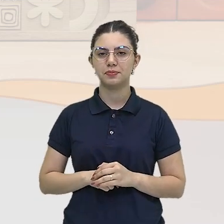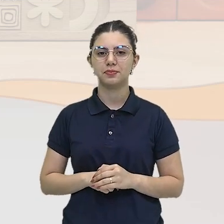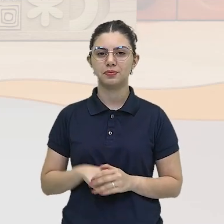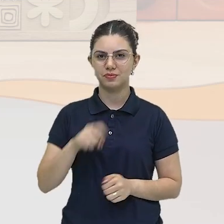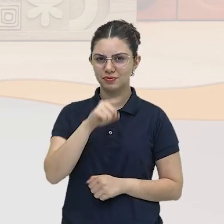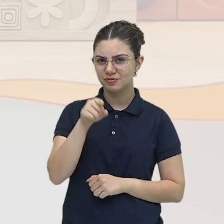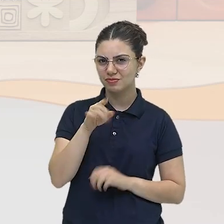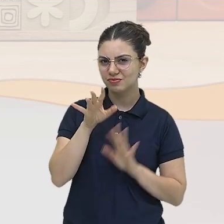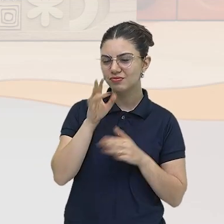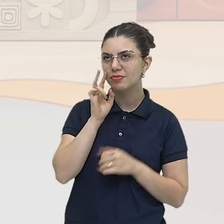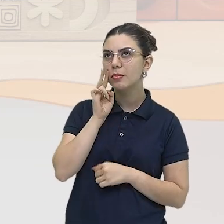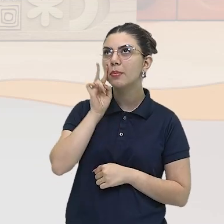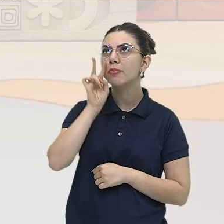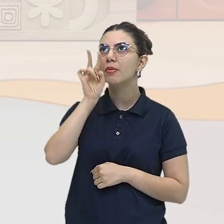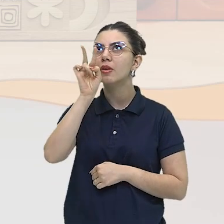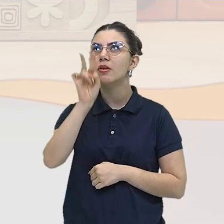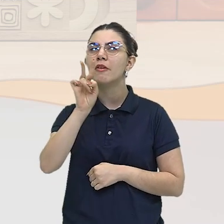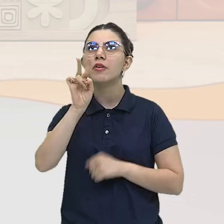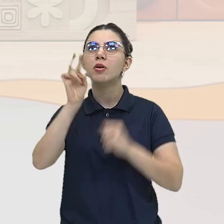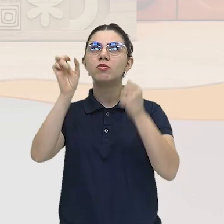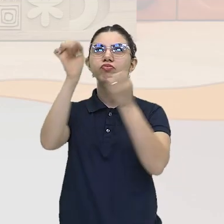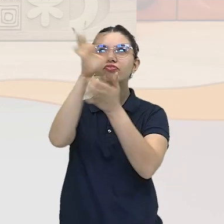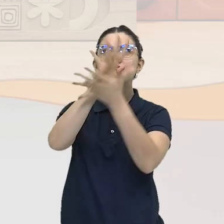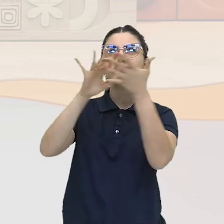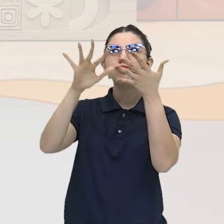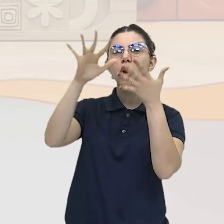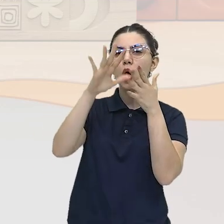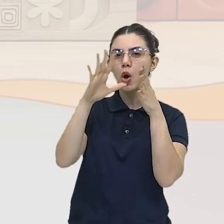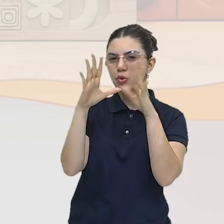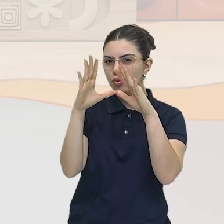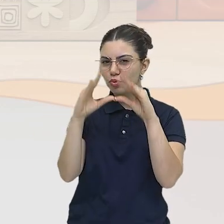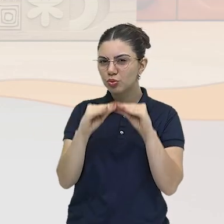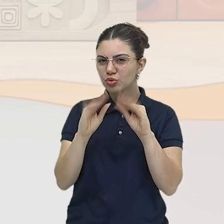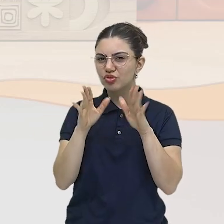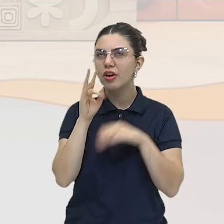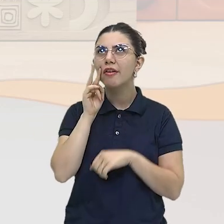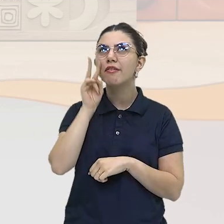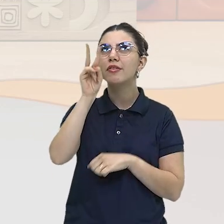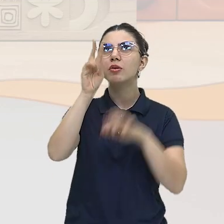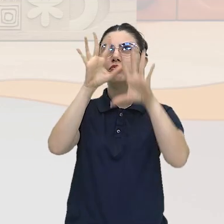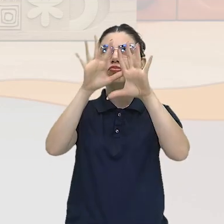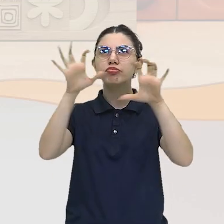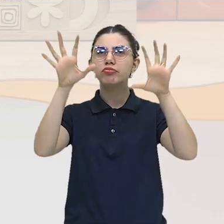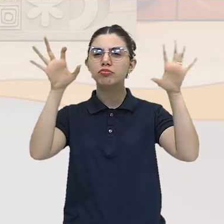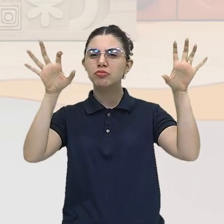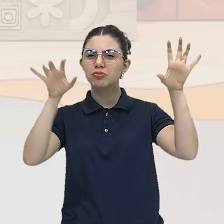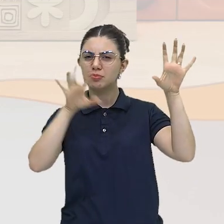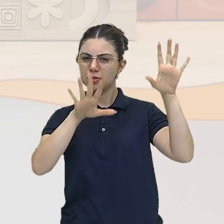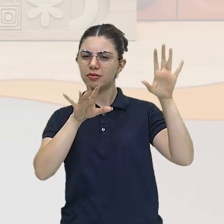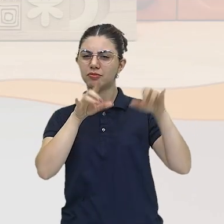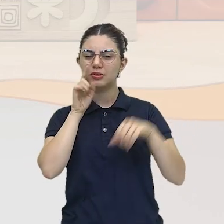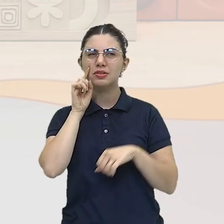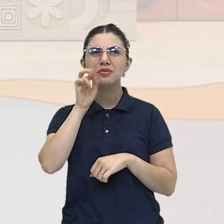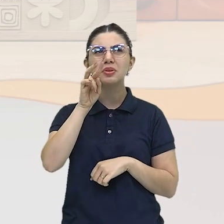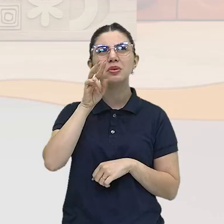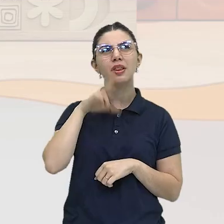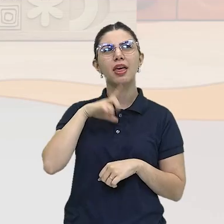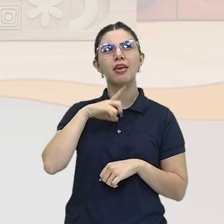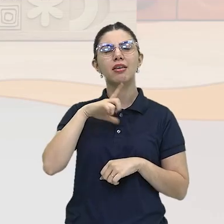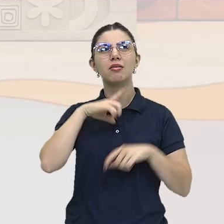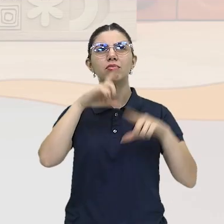para olhar o céu durante a noite? Você sabe o que são aqueles pontinhos luminosos lá no